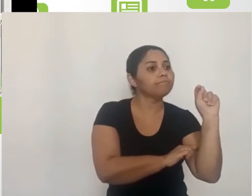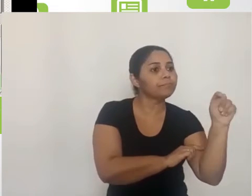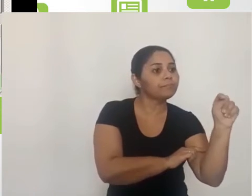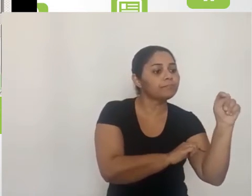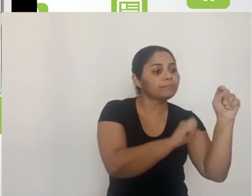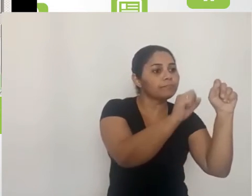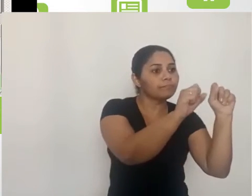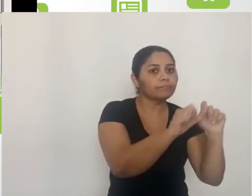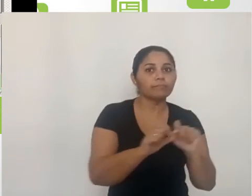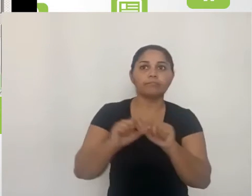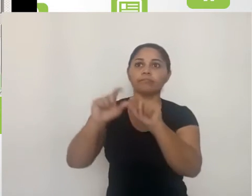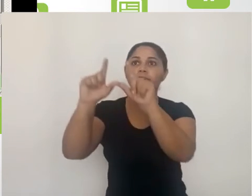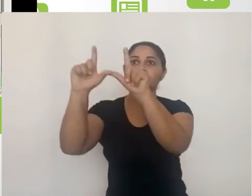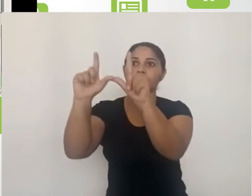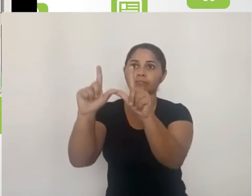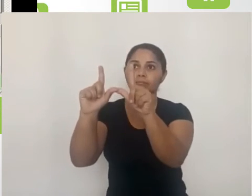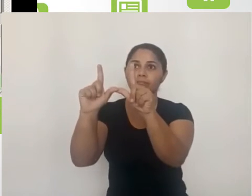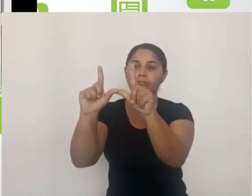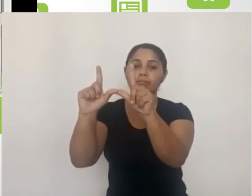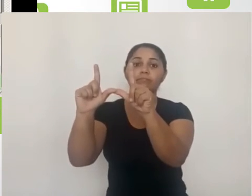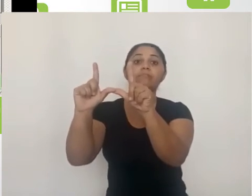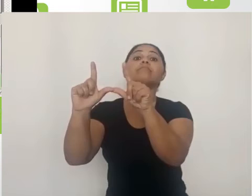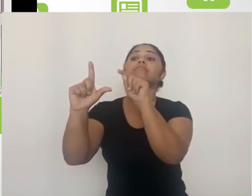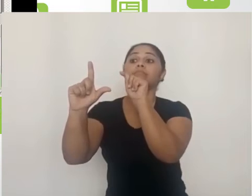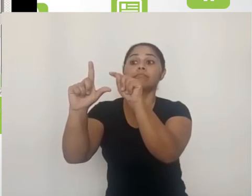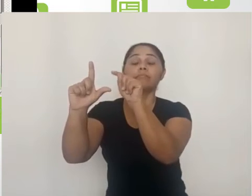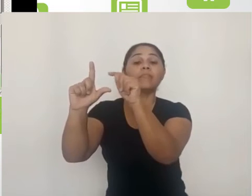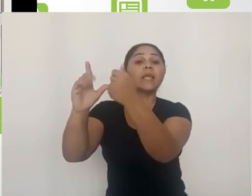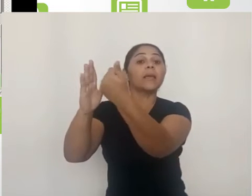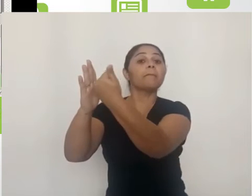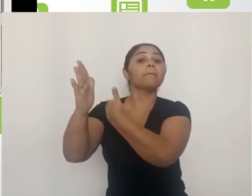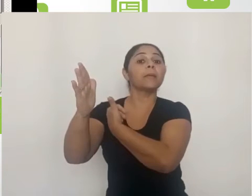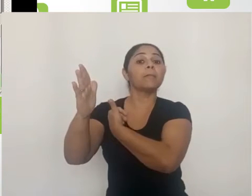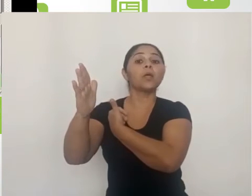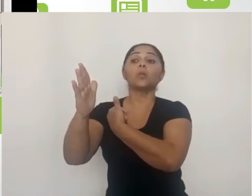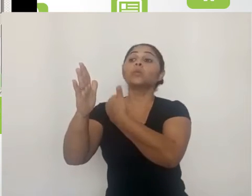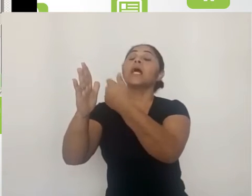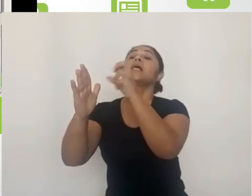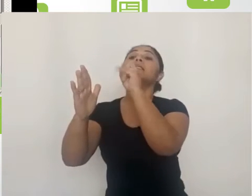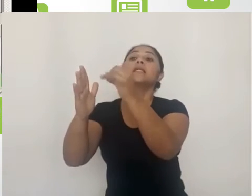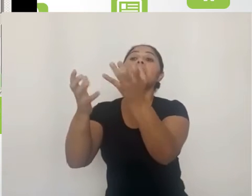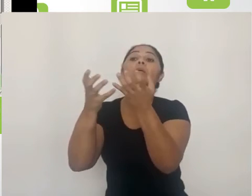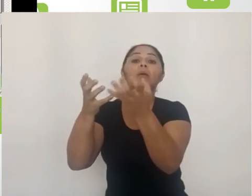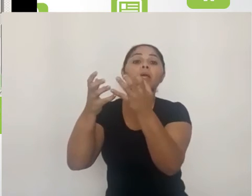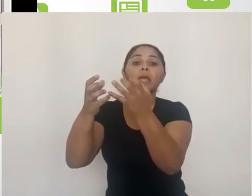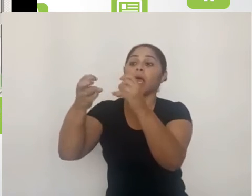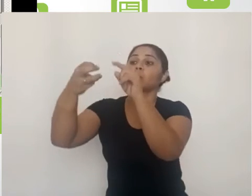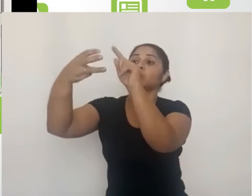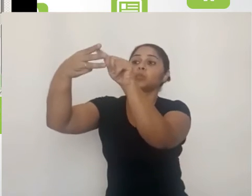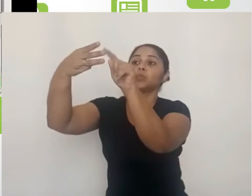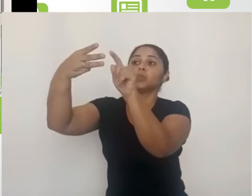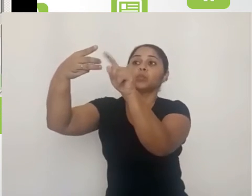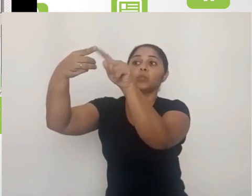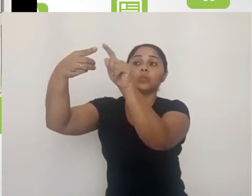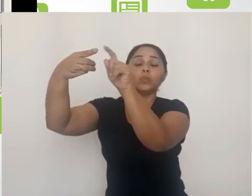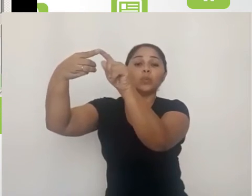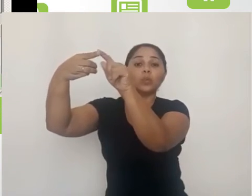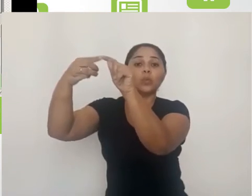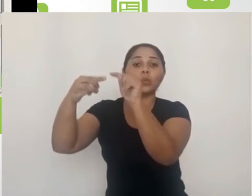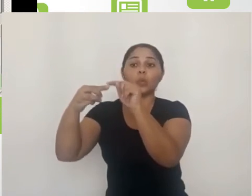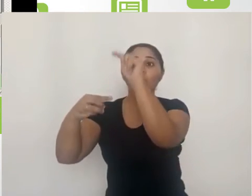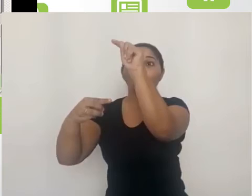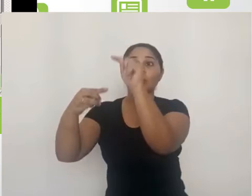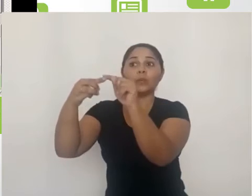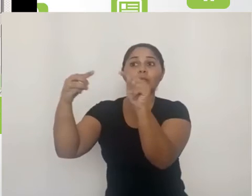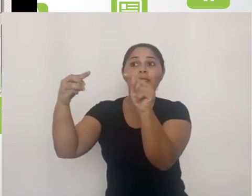camada. Vou criar. Ele pergunta se eu quero uma camada com o mesmo tamanho da